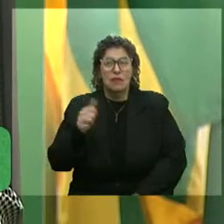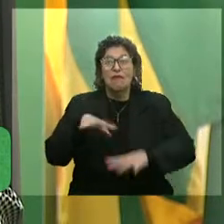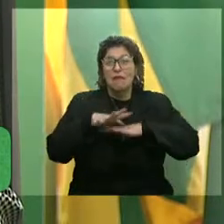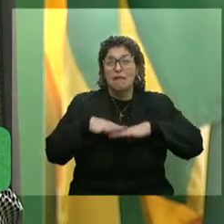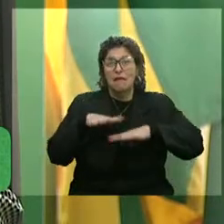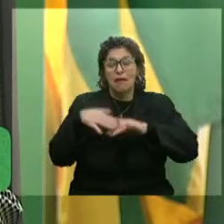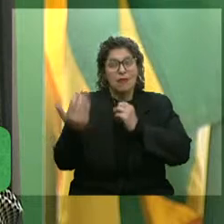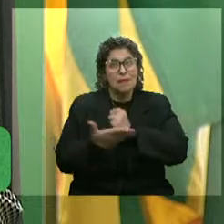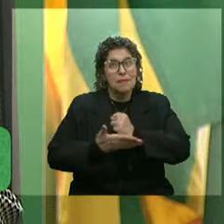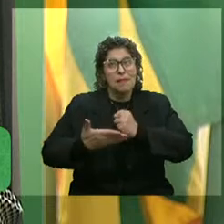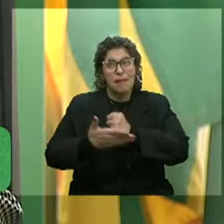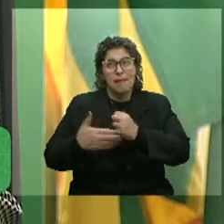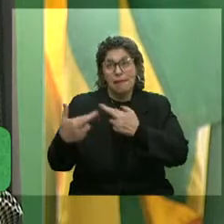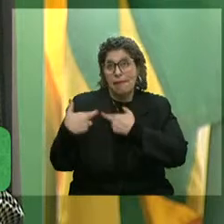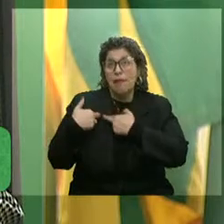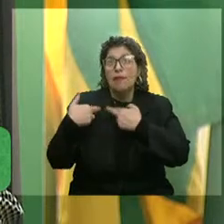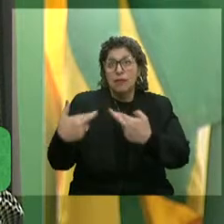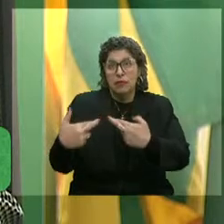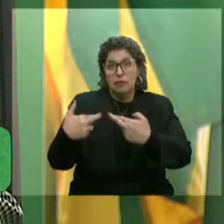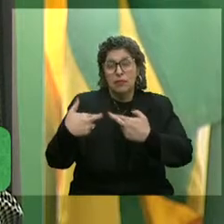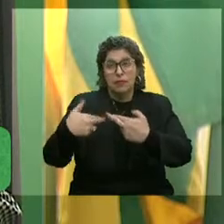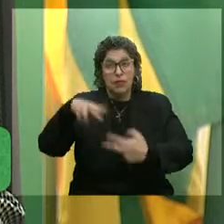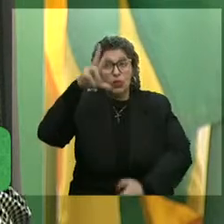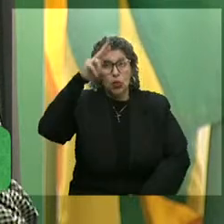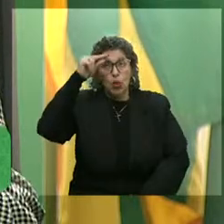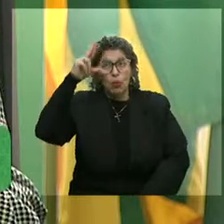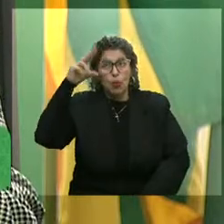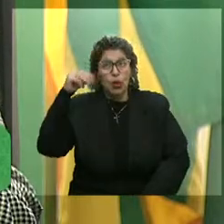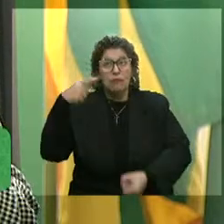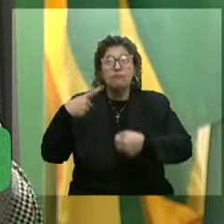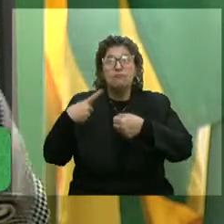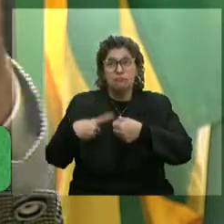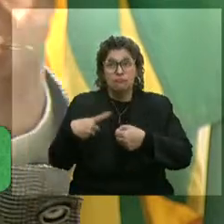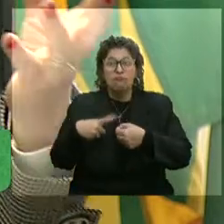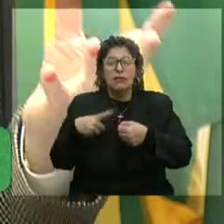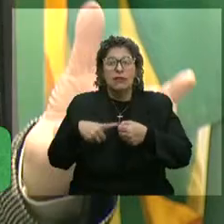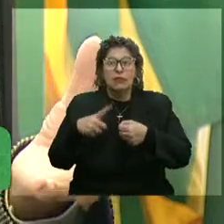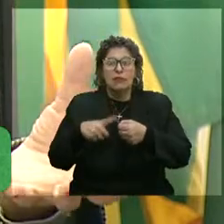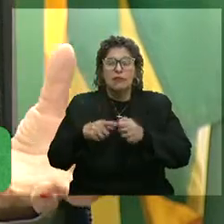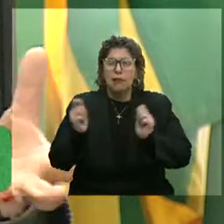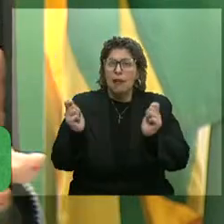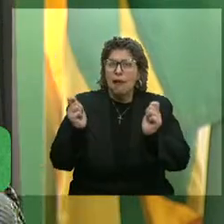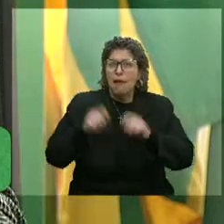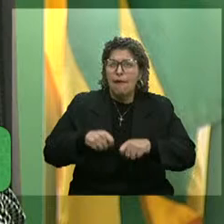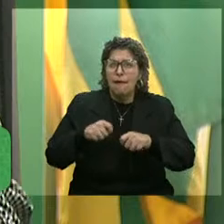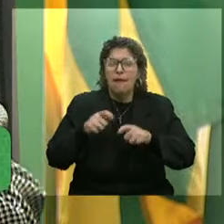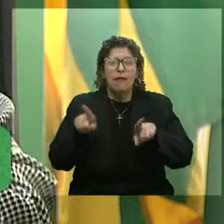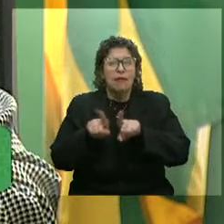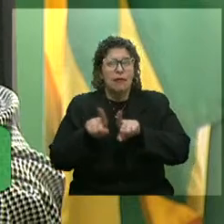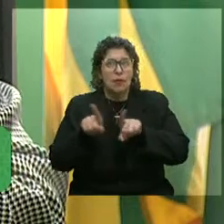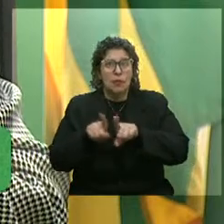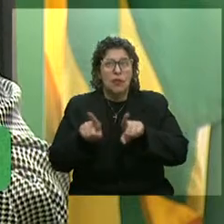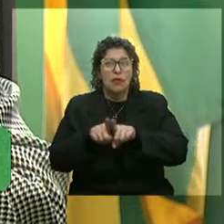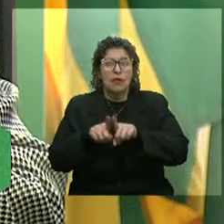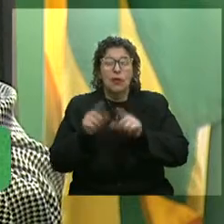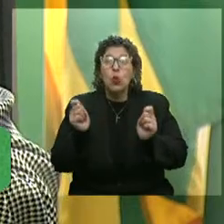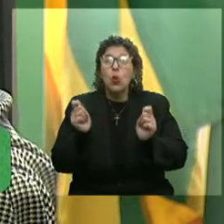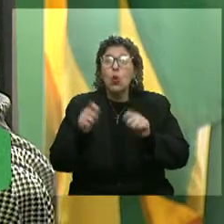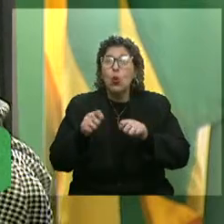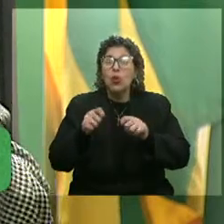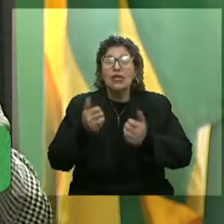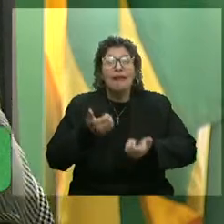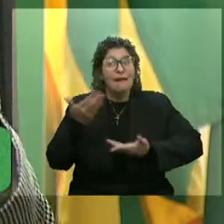é a responsabilidade dos municípios, tem uma grande capilaridade, tanto é que